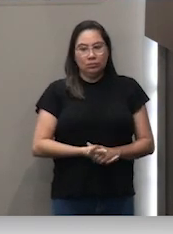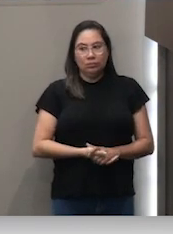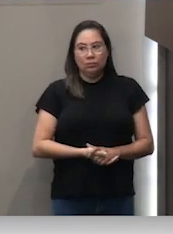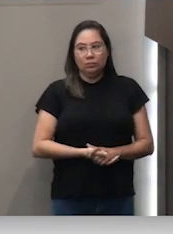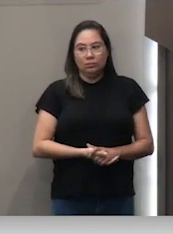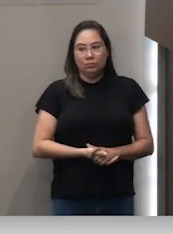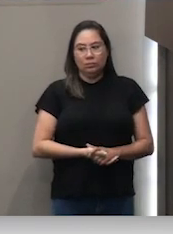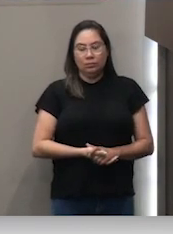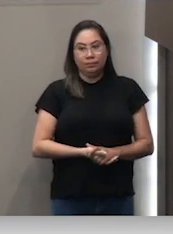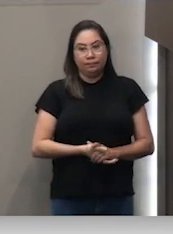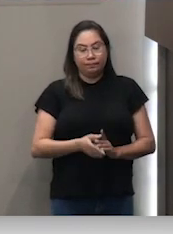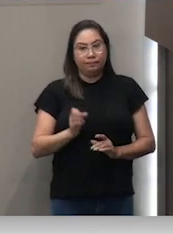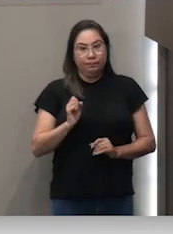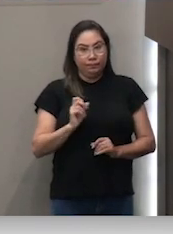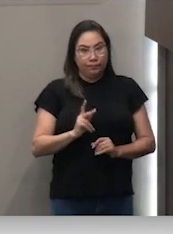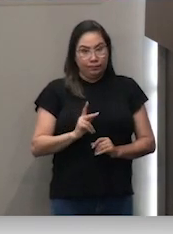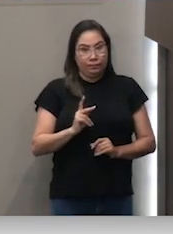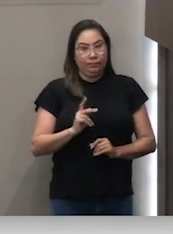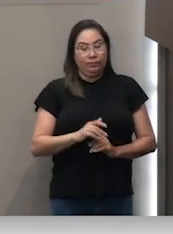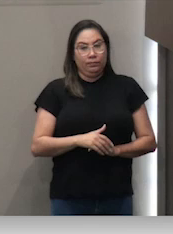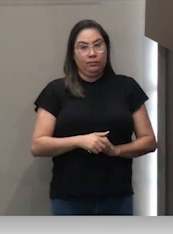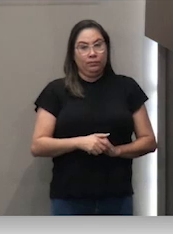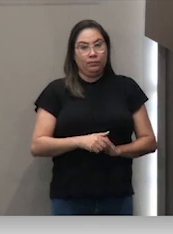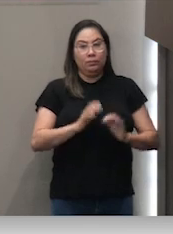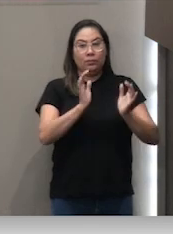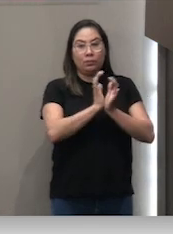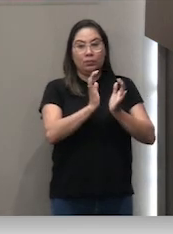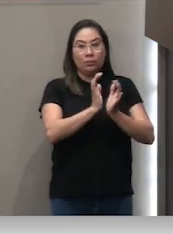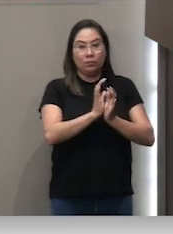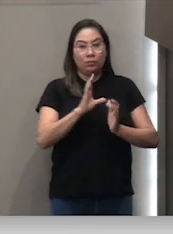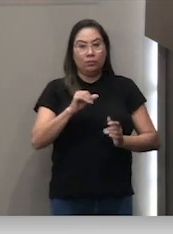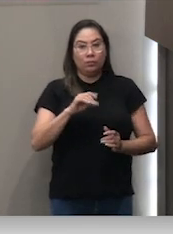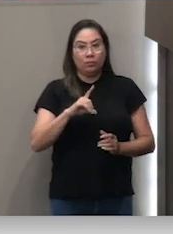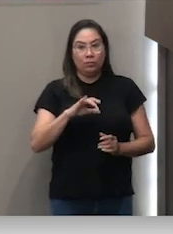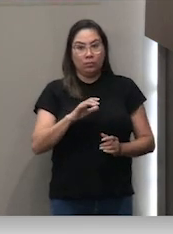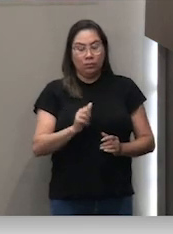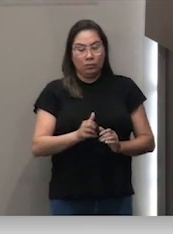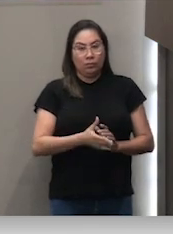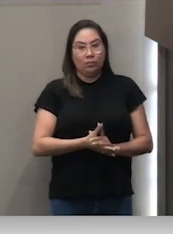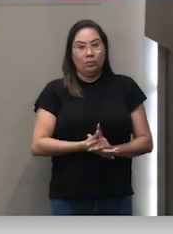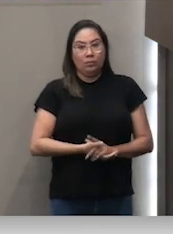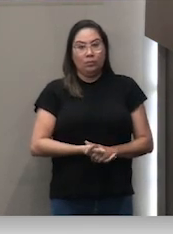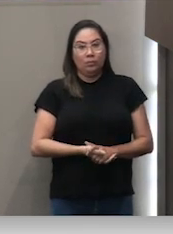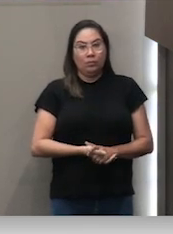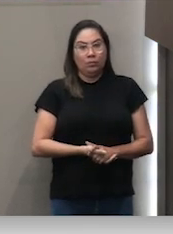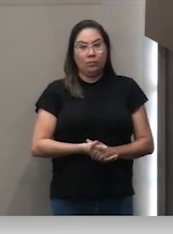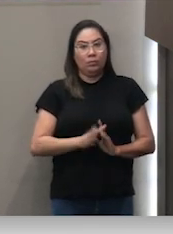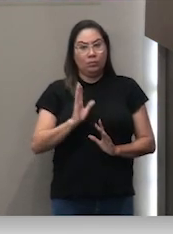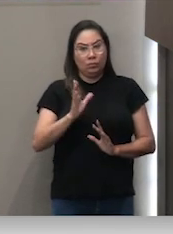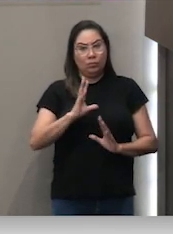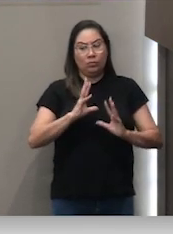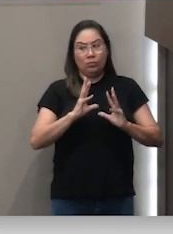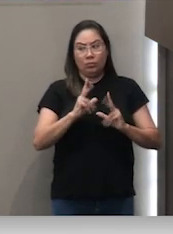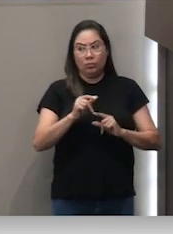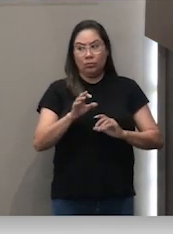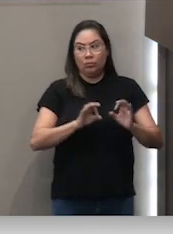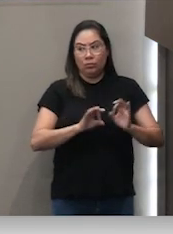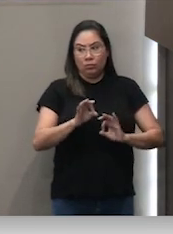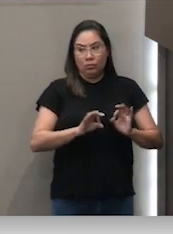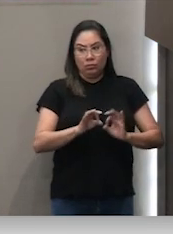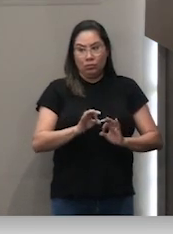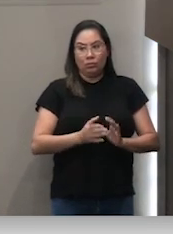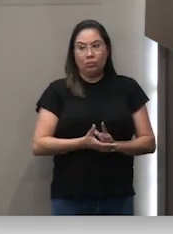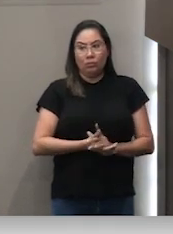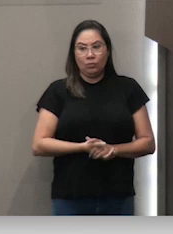Justiça seja feita. Colega Candeias, já está tudo encaminhado aqui,